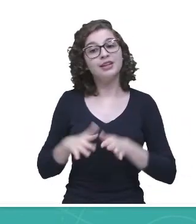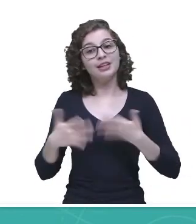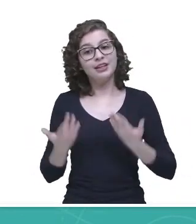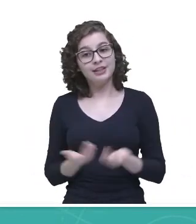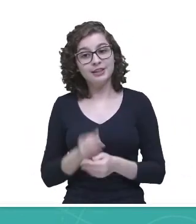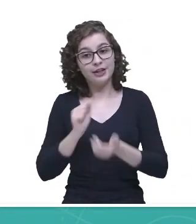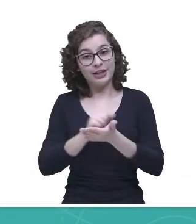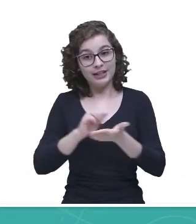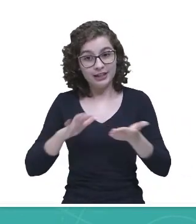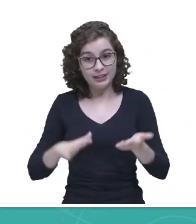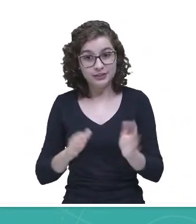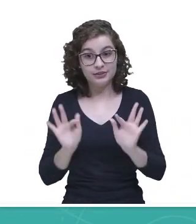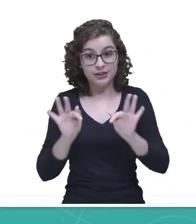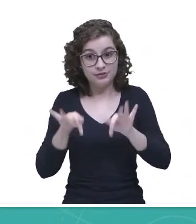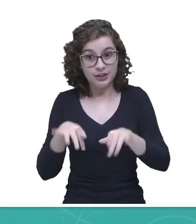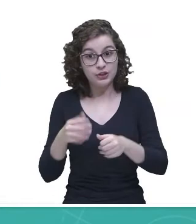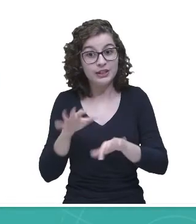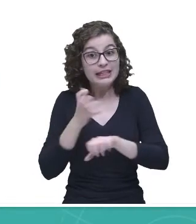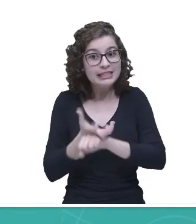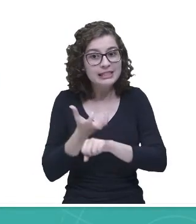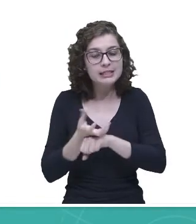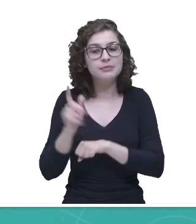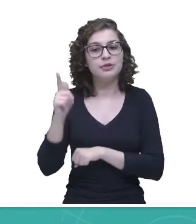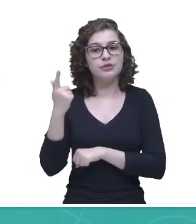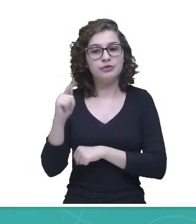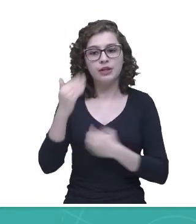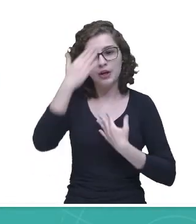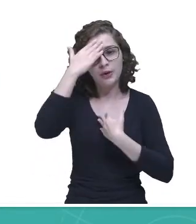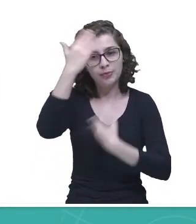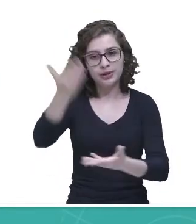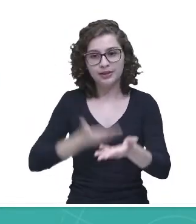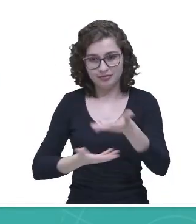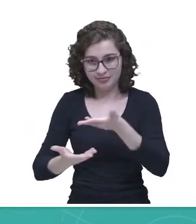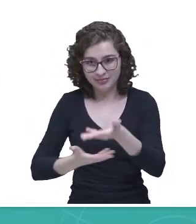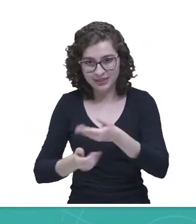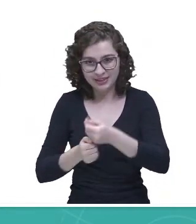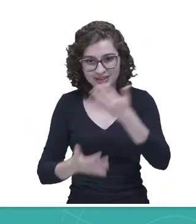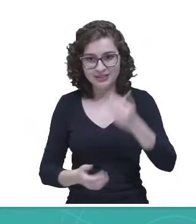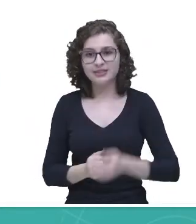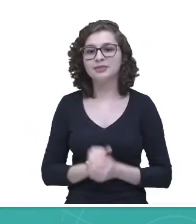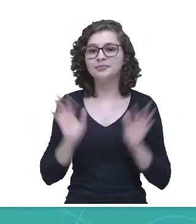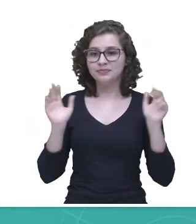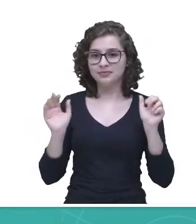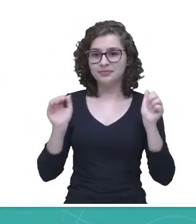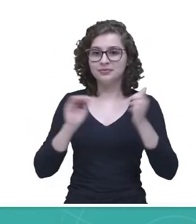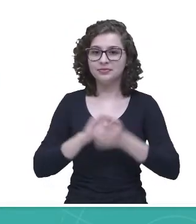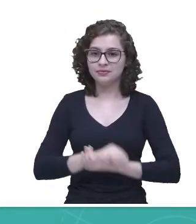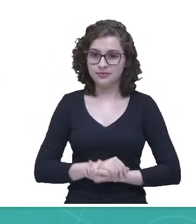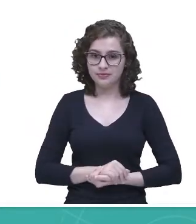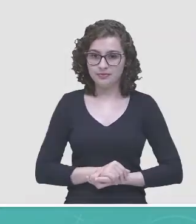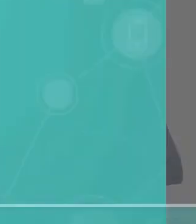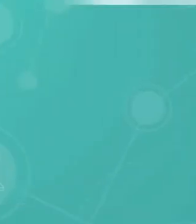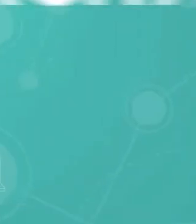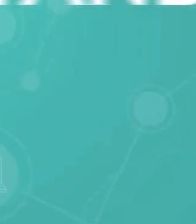Geografia. Agradeço a participação de todos vocês aí no chat e até uma próxima.